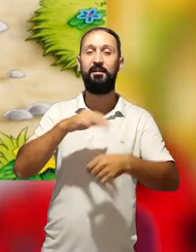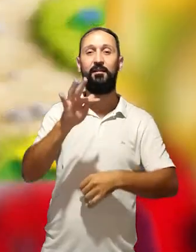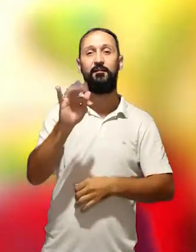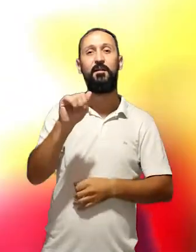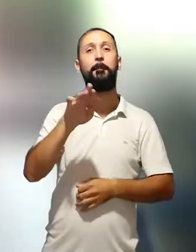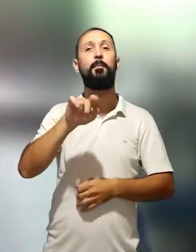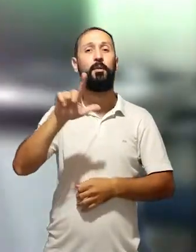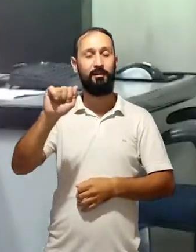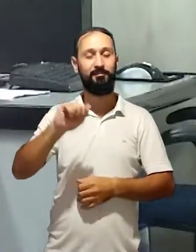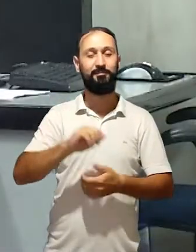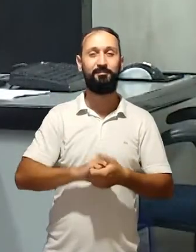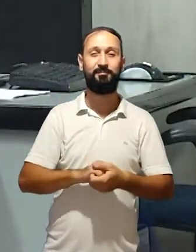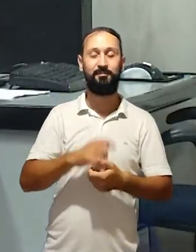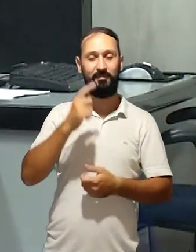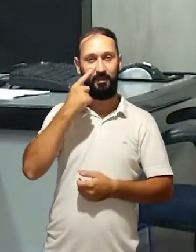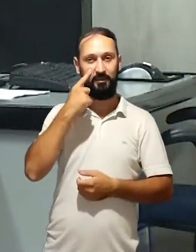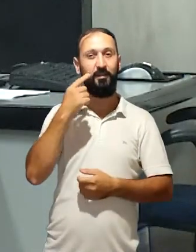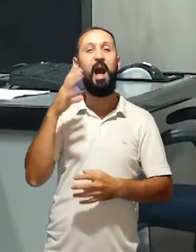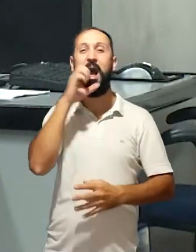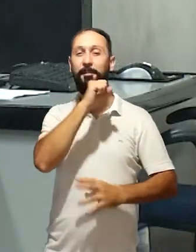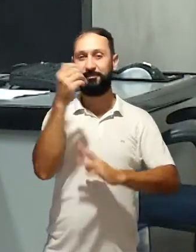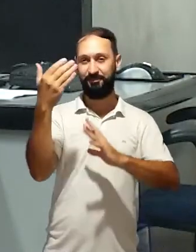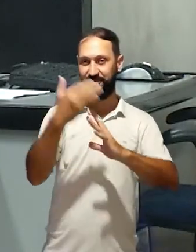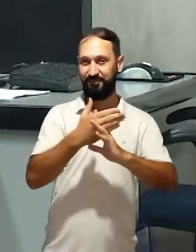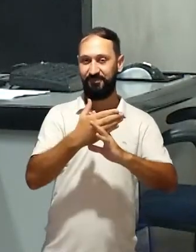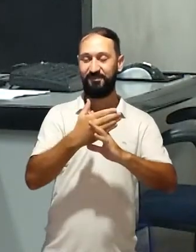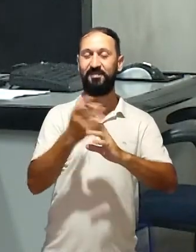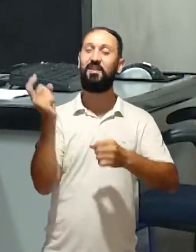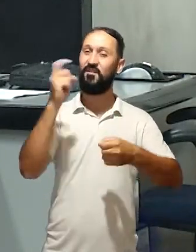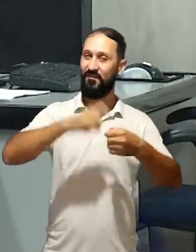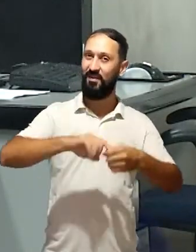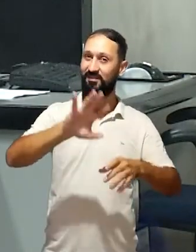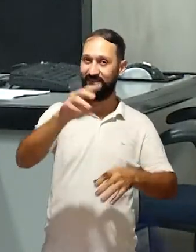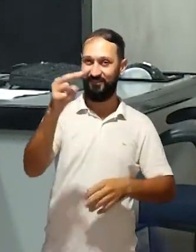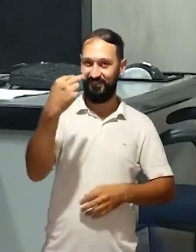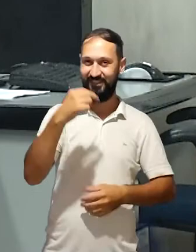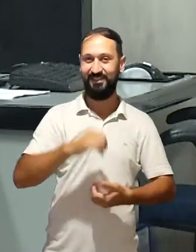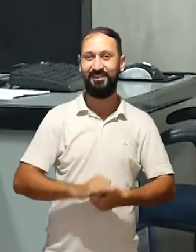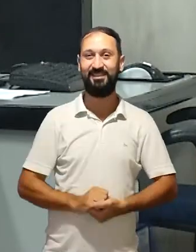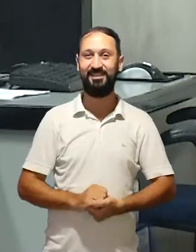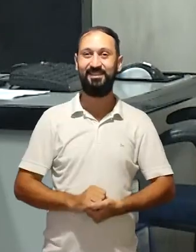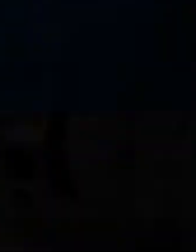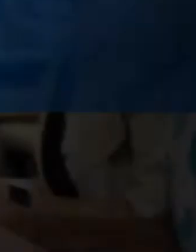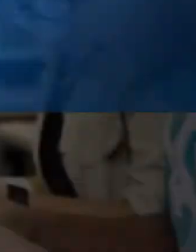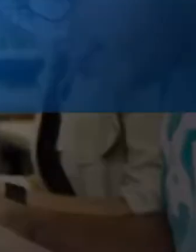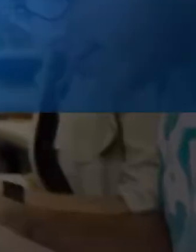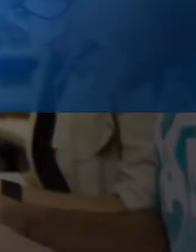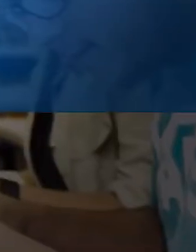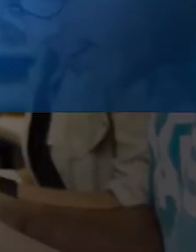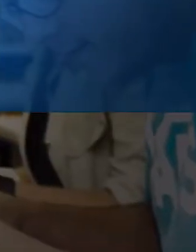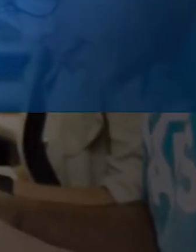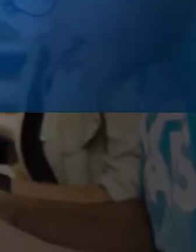consideradas fábulas. O Ler e Viver vai para um breve intervalo e já volta. Fique ligado.